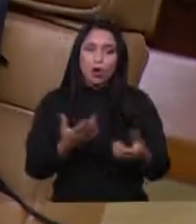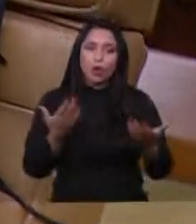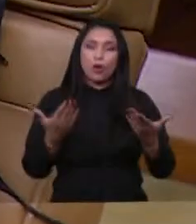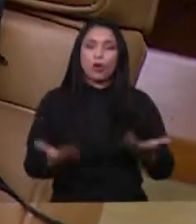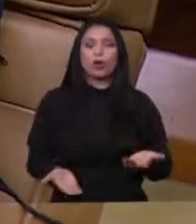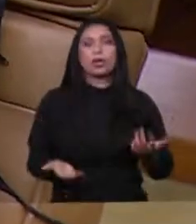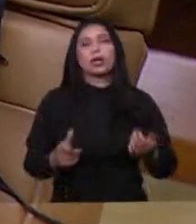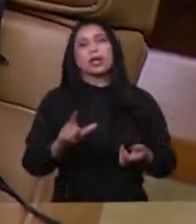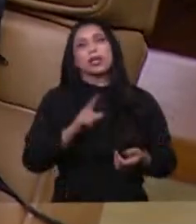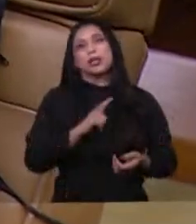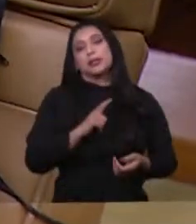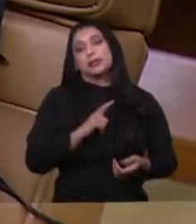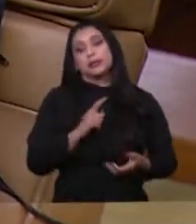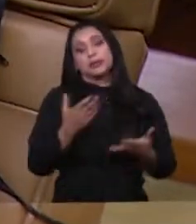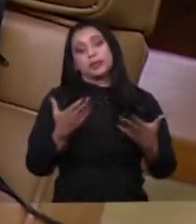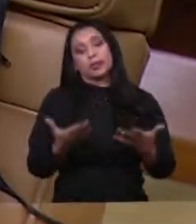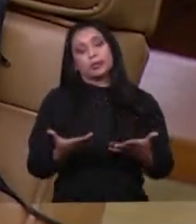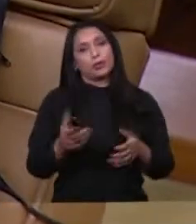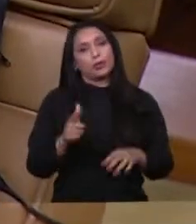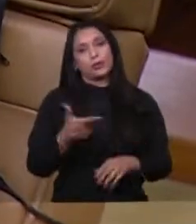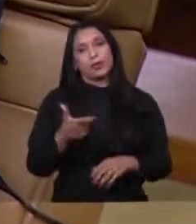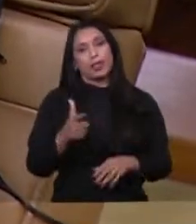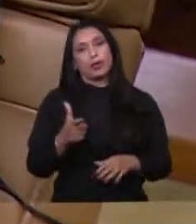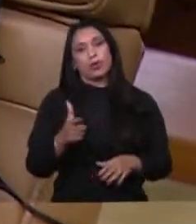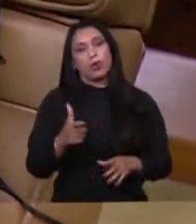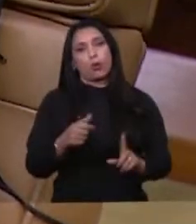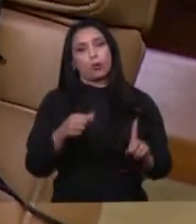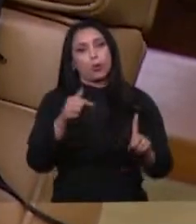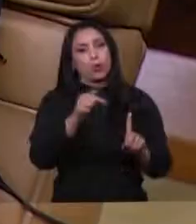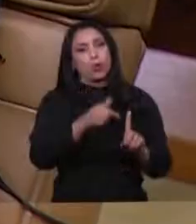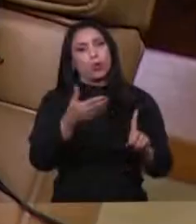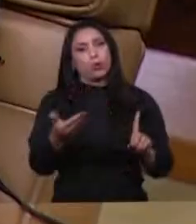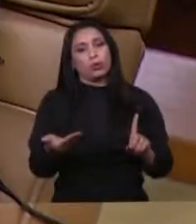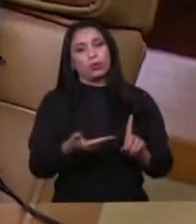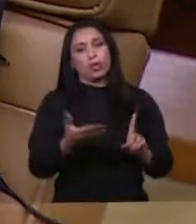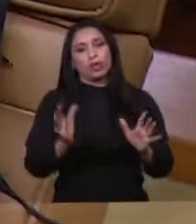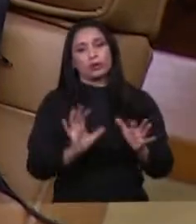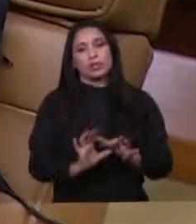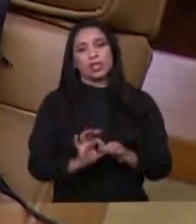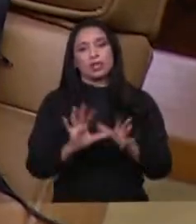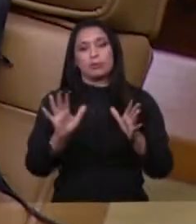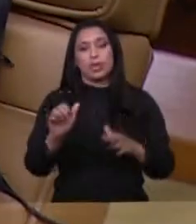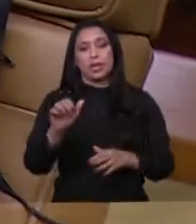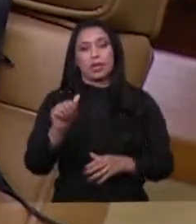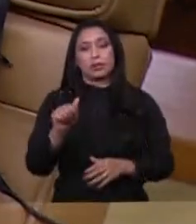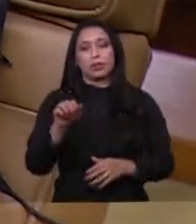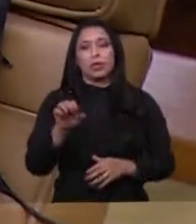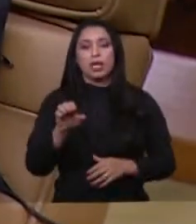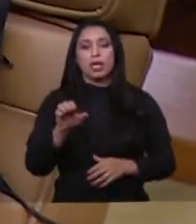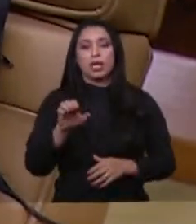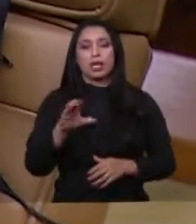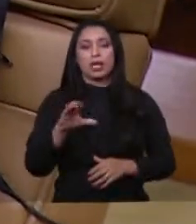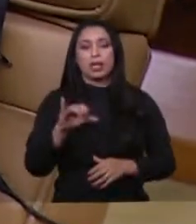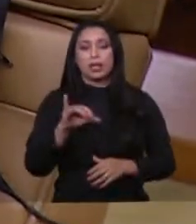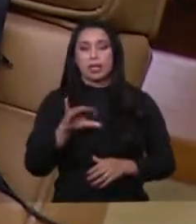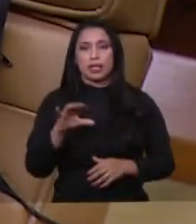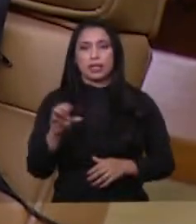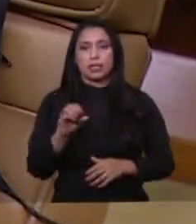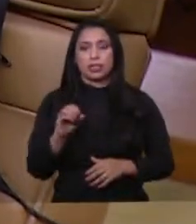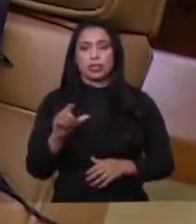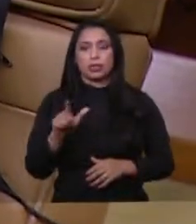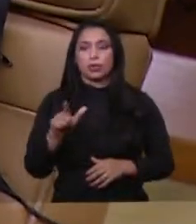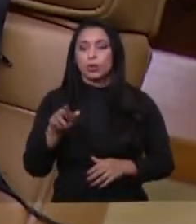possibilidade de isenção do réu Aécio Lúcio Costa Ferreira,